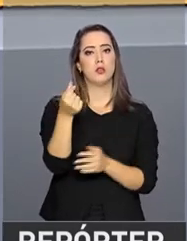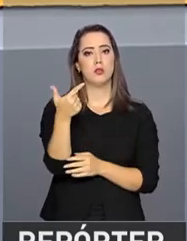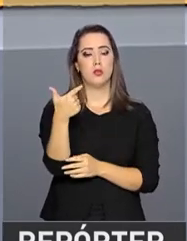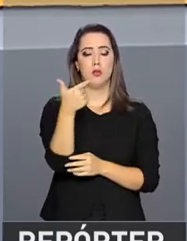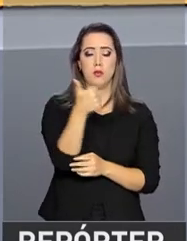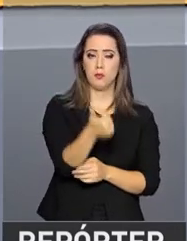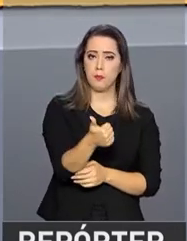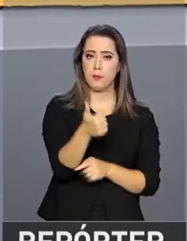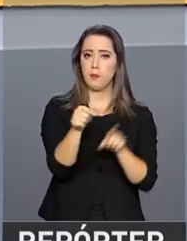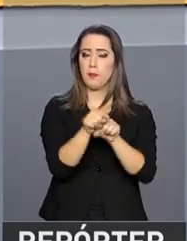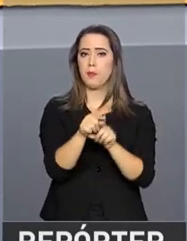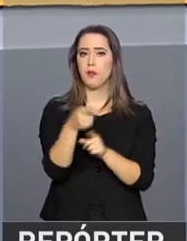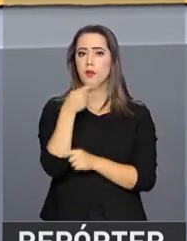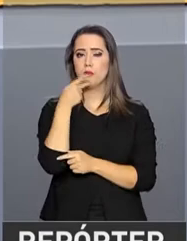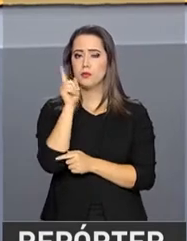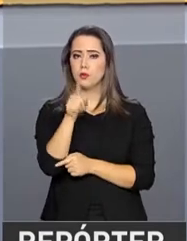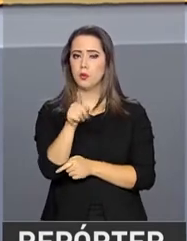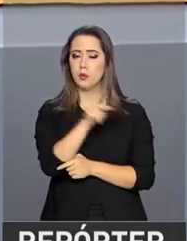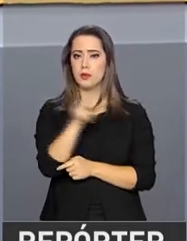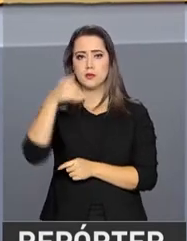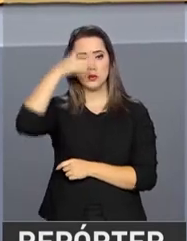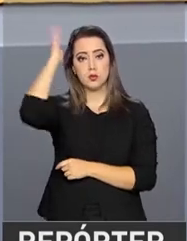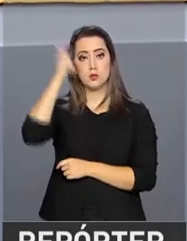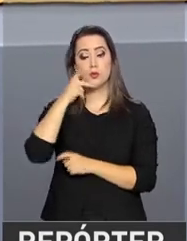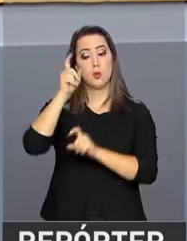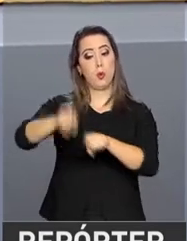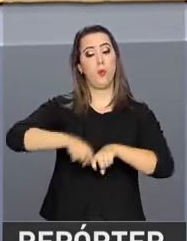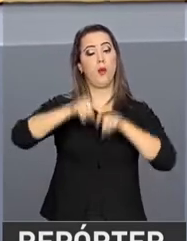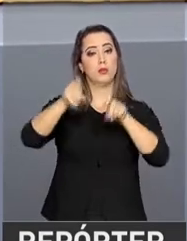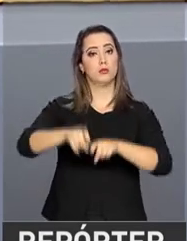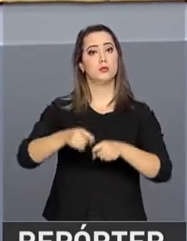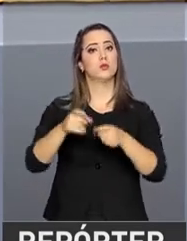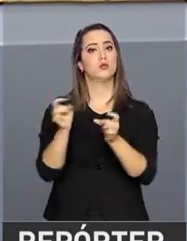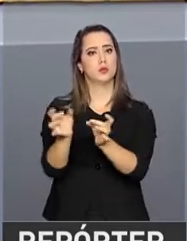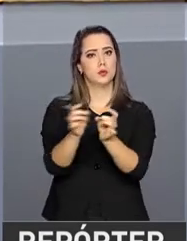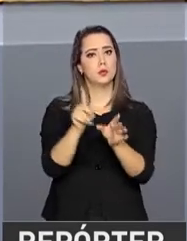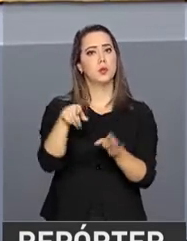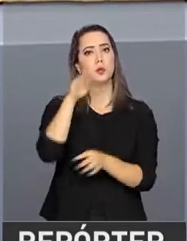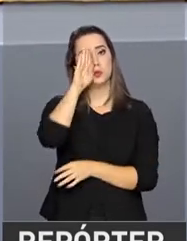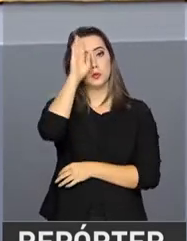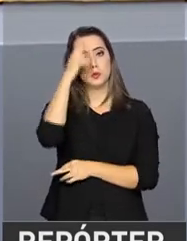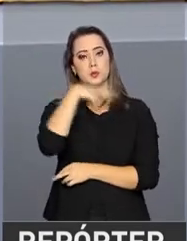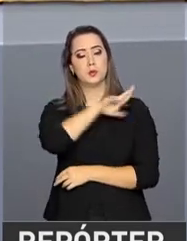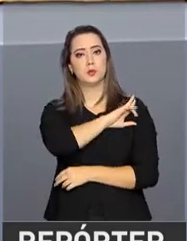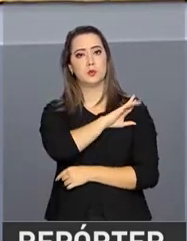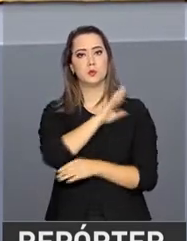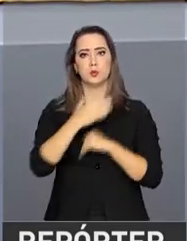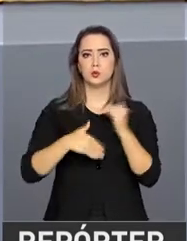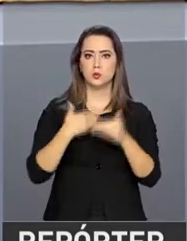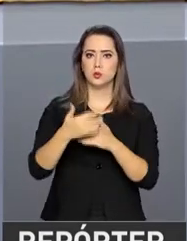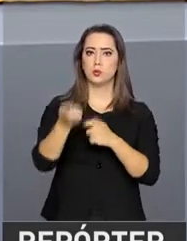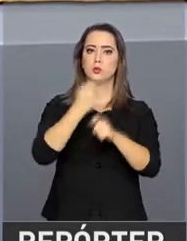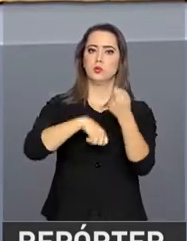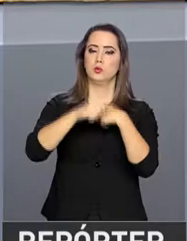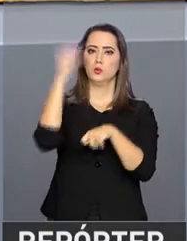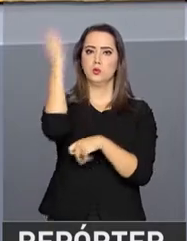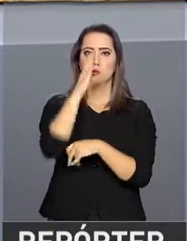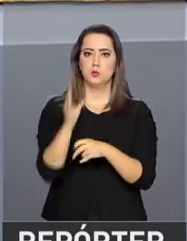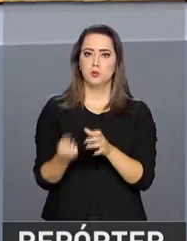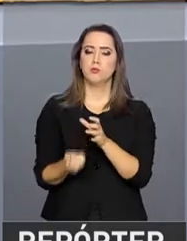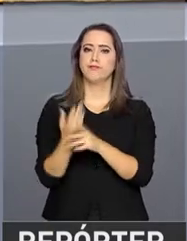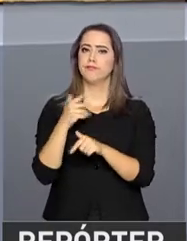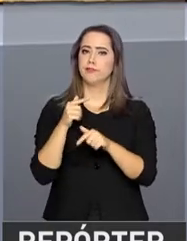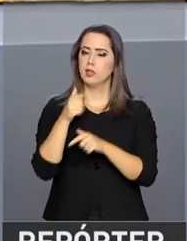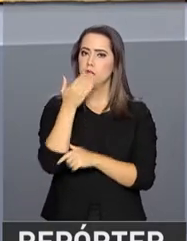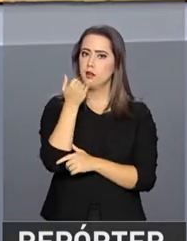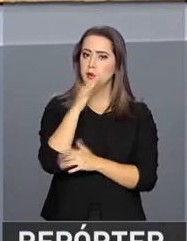em seu discurso temer destacou que o agronegócio é o principal responsável por manter a economia brasileira e produzir alimentos